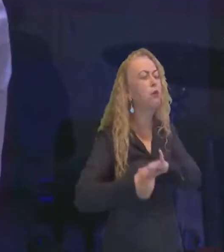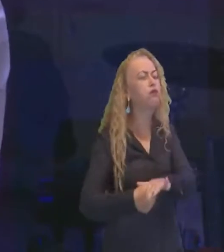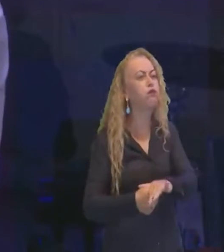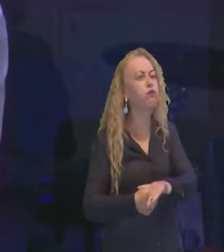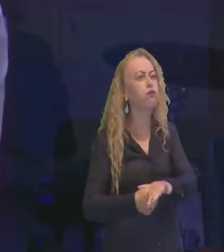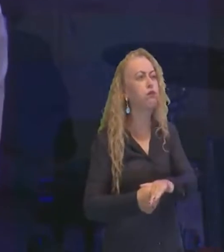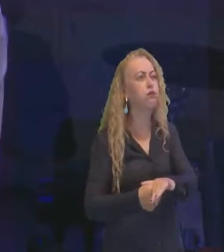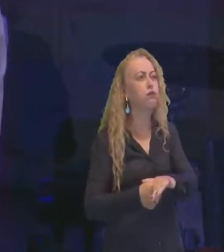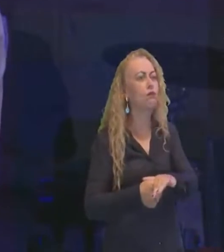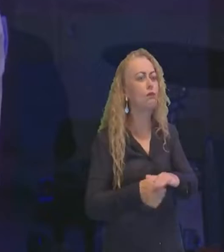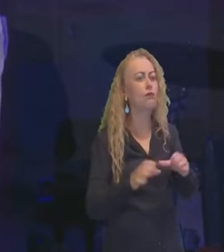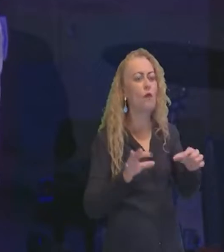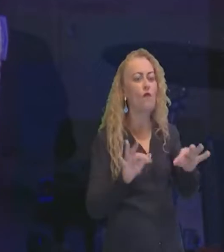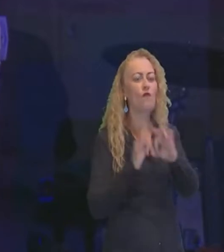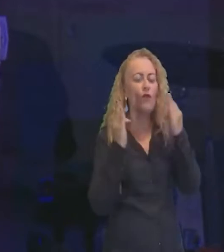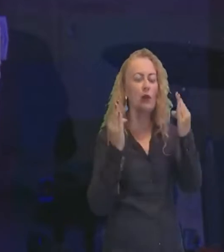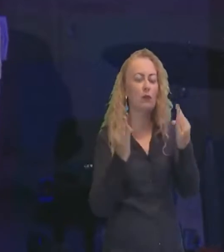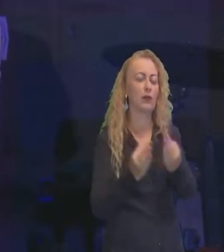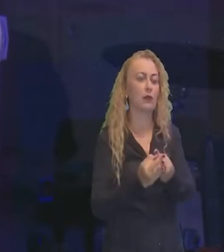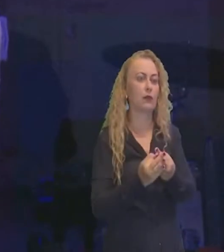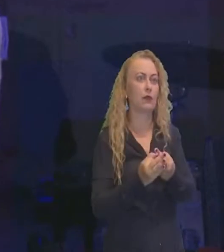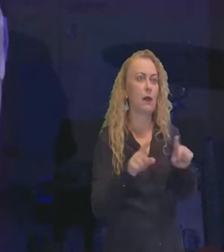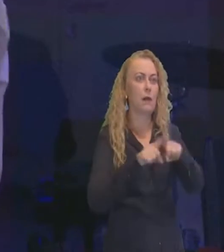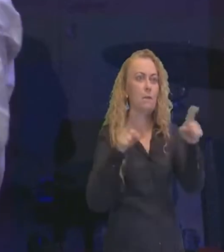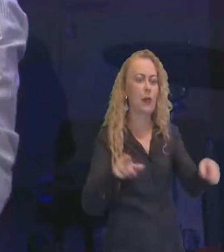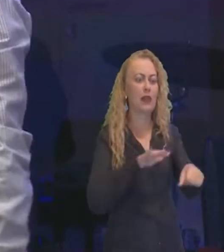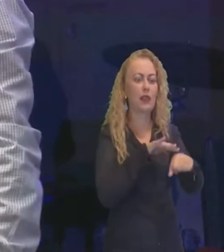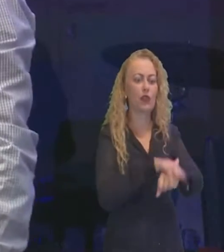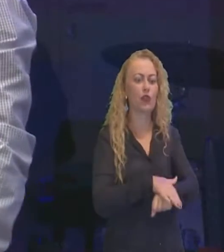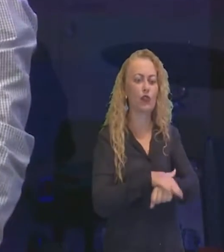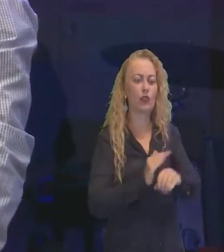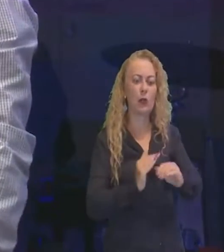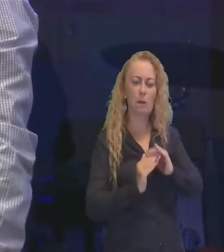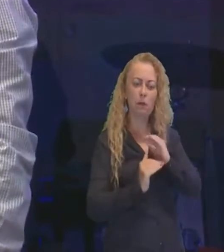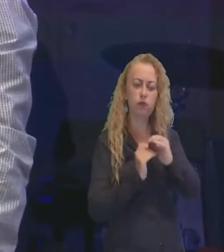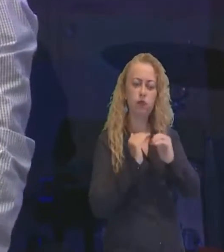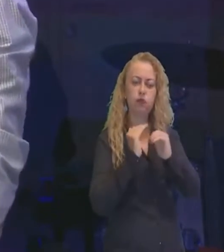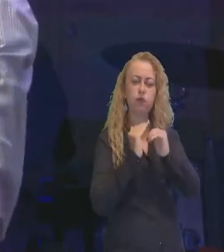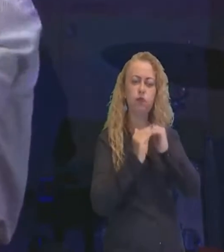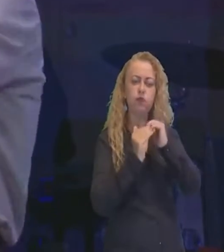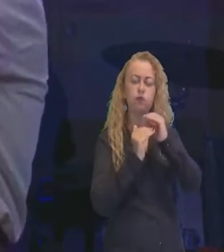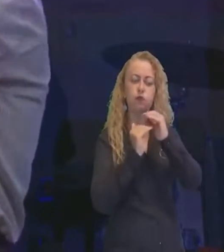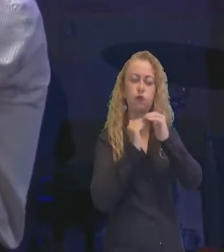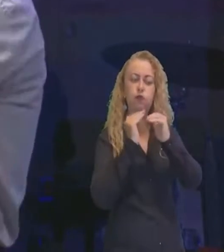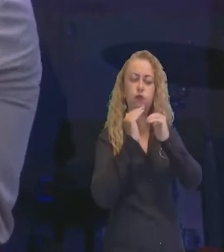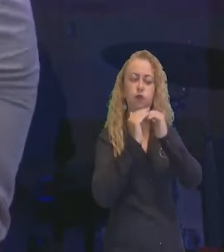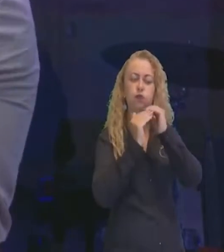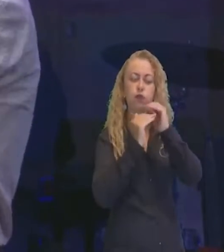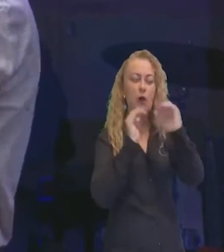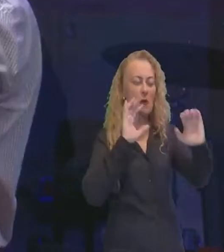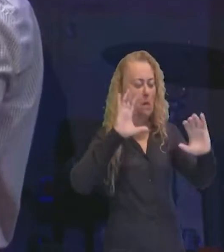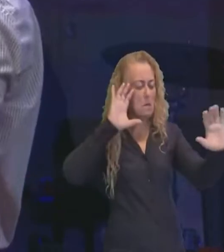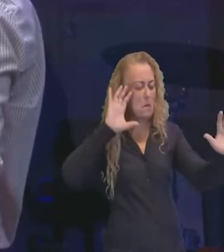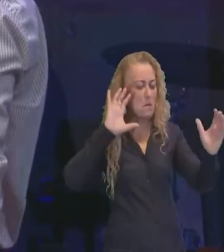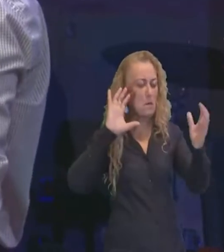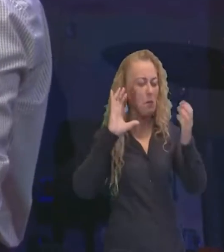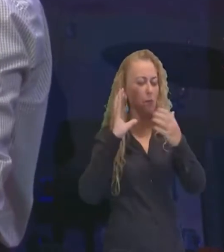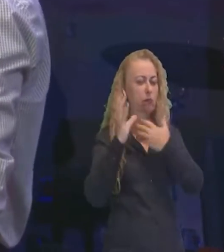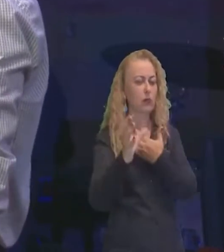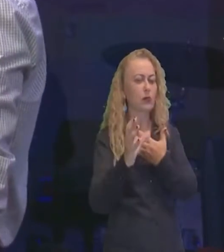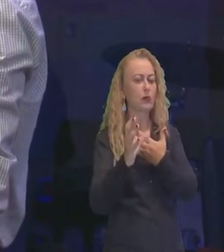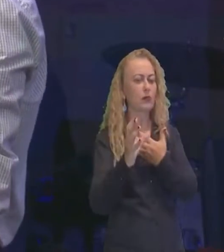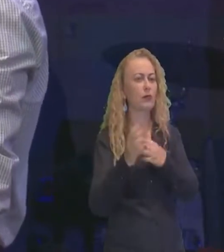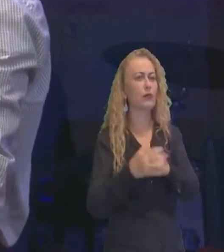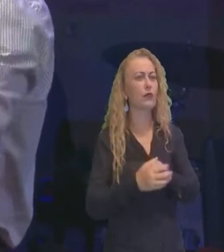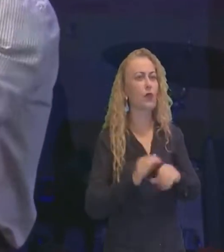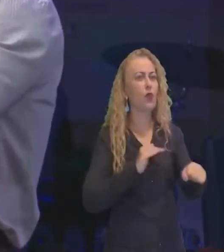noite, será uma noite de edificar. Será uma noite de transformar. Será